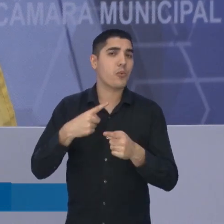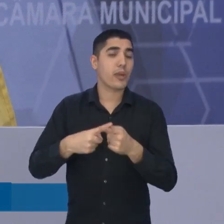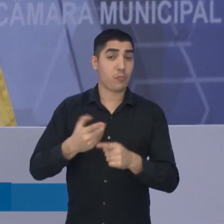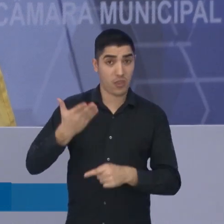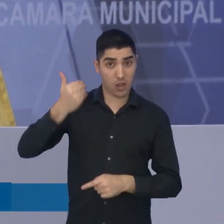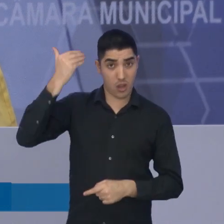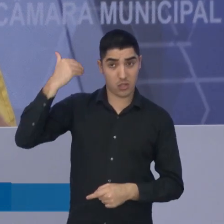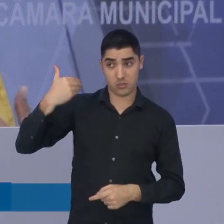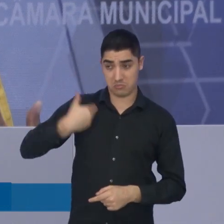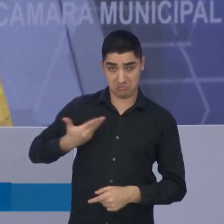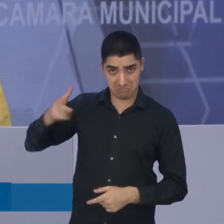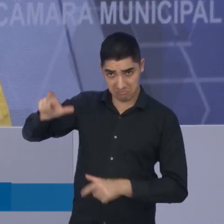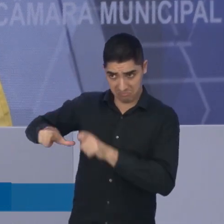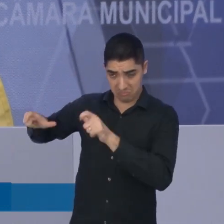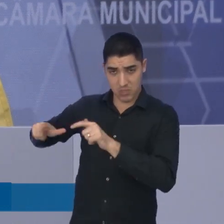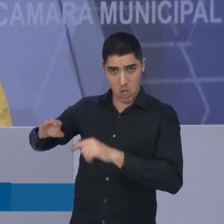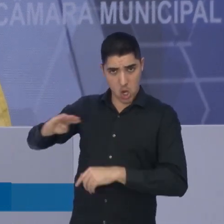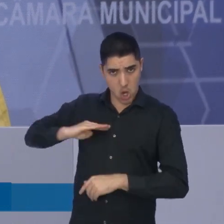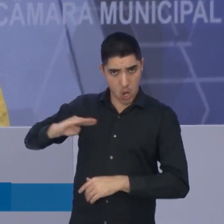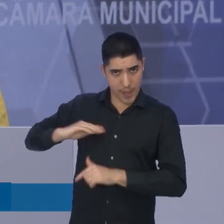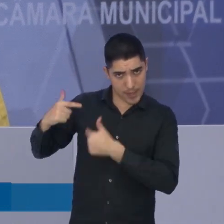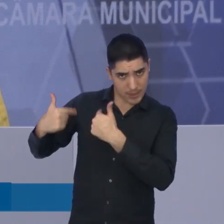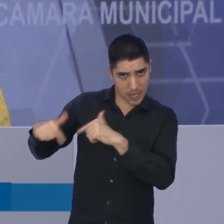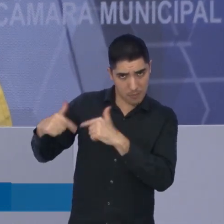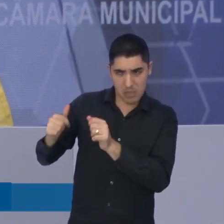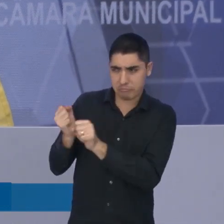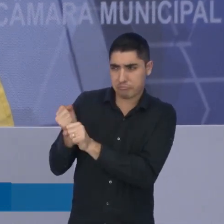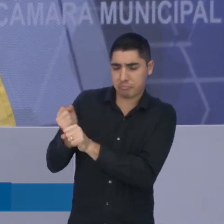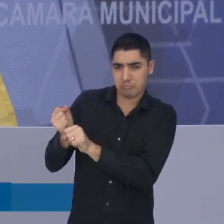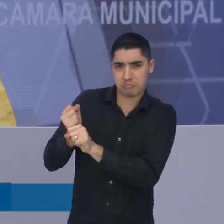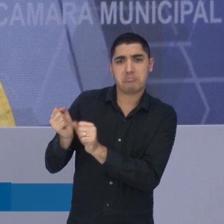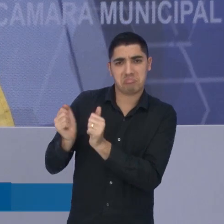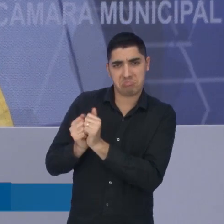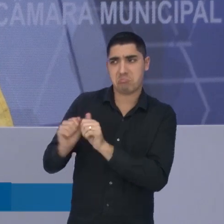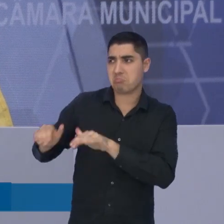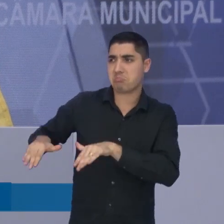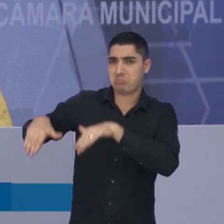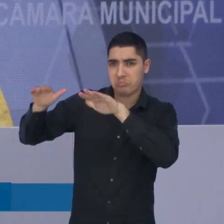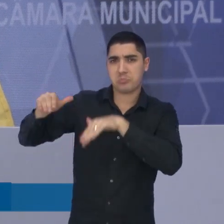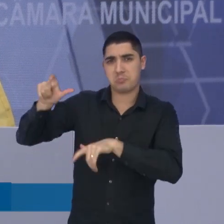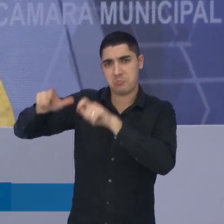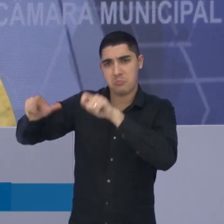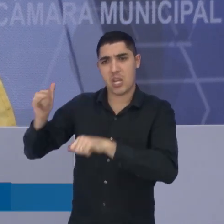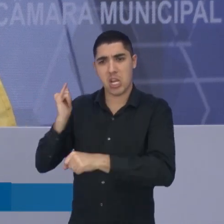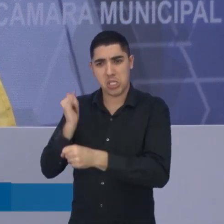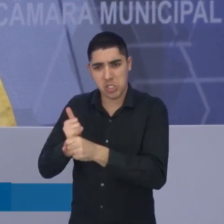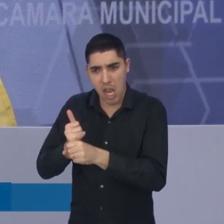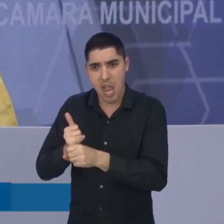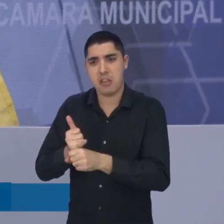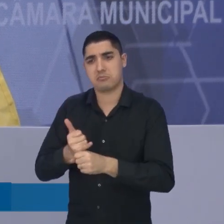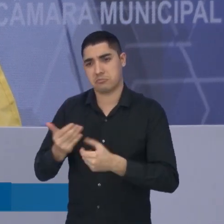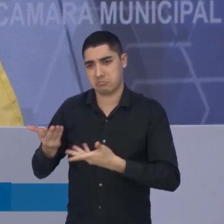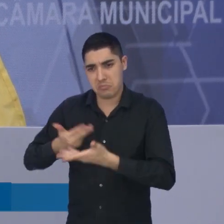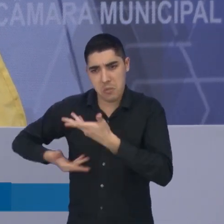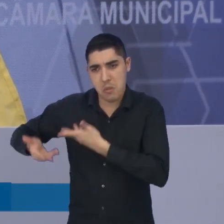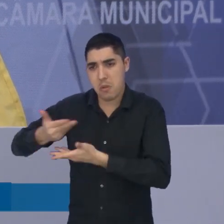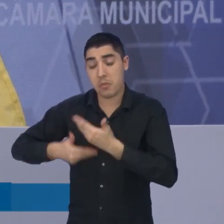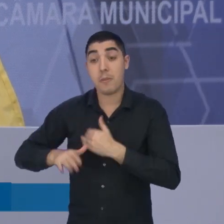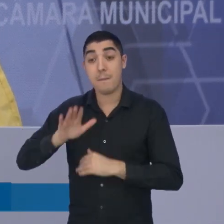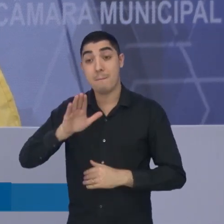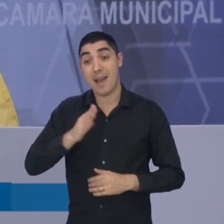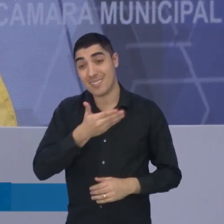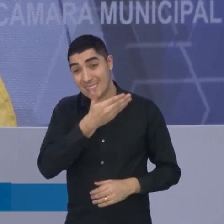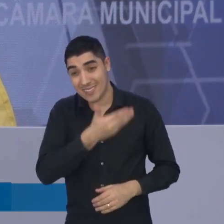eram colegas de muitos anos, saudosos colegas, chefes. E Milioni